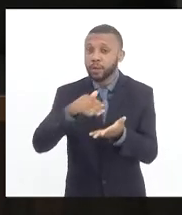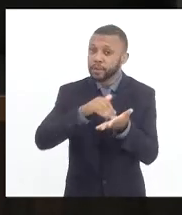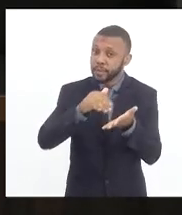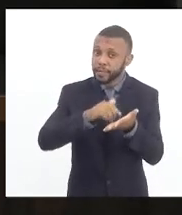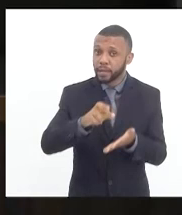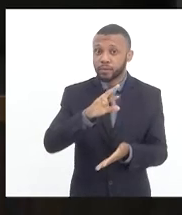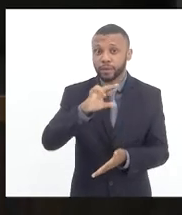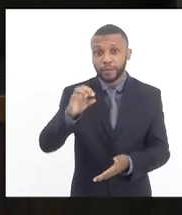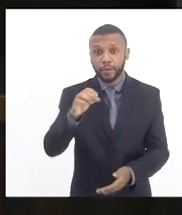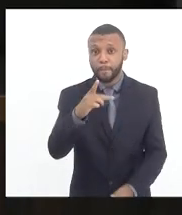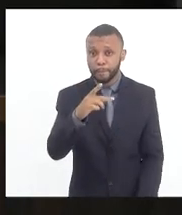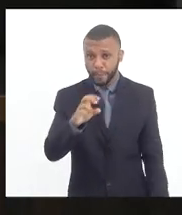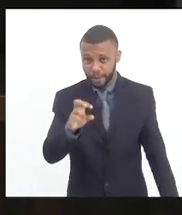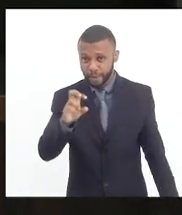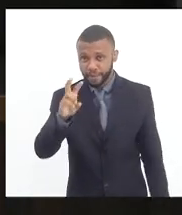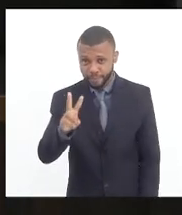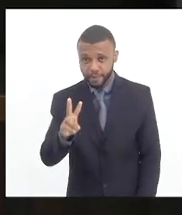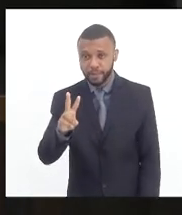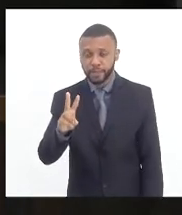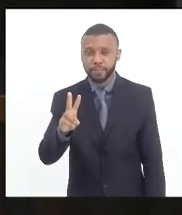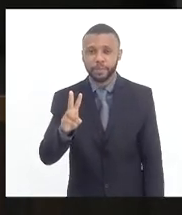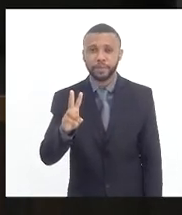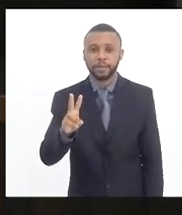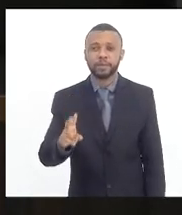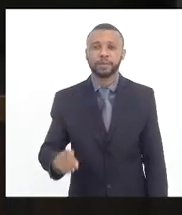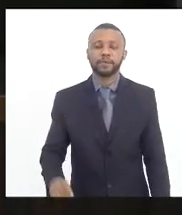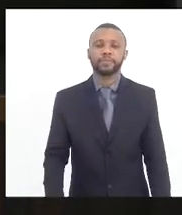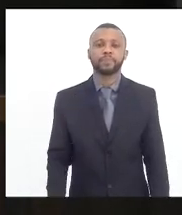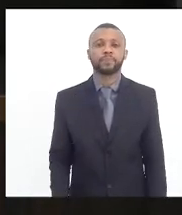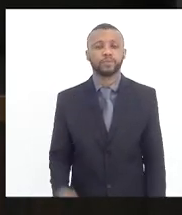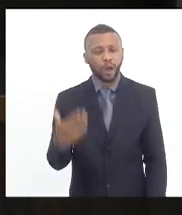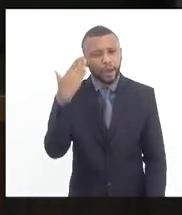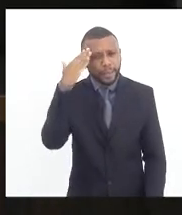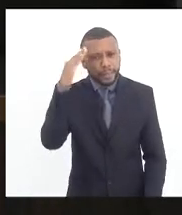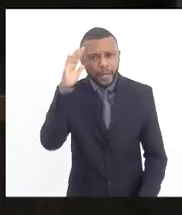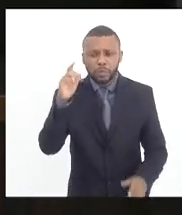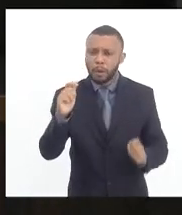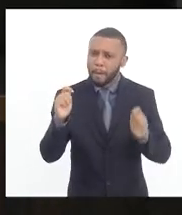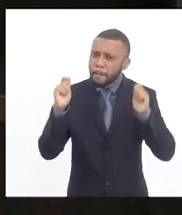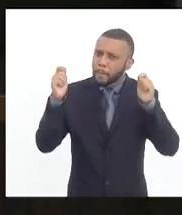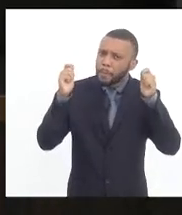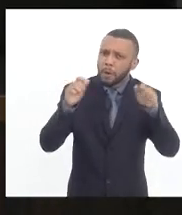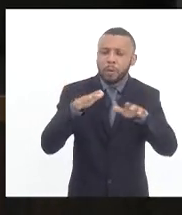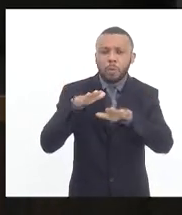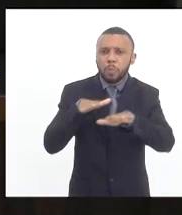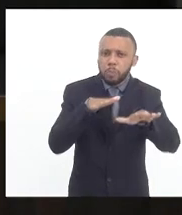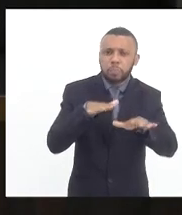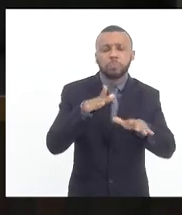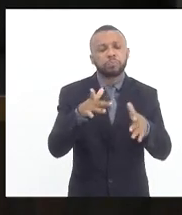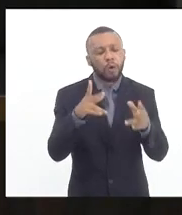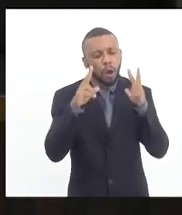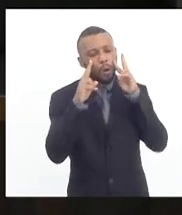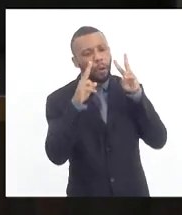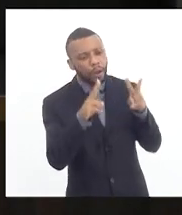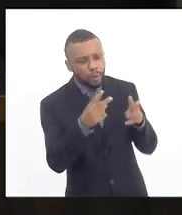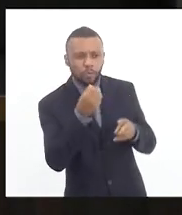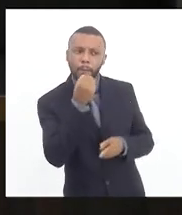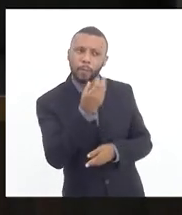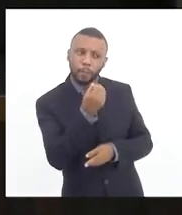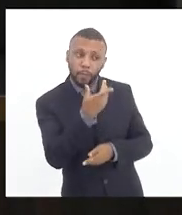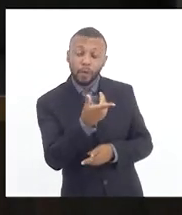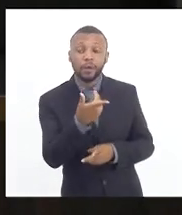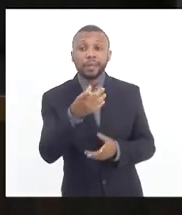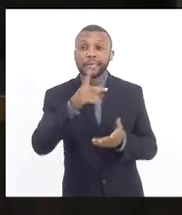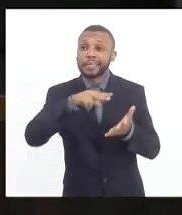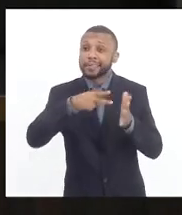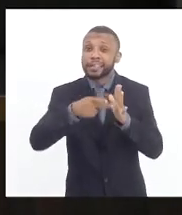deixar nós os seus deputados aqui para responder eu entendo a manifestação do sargento é absolutamente legítima e quer dizer que a